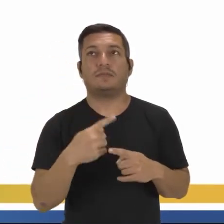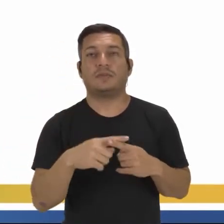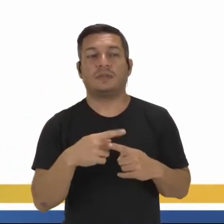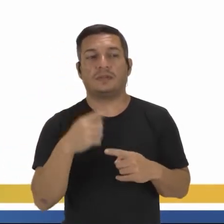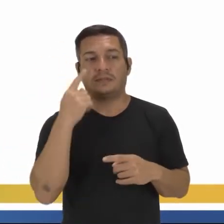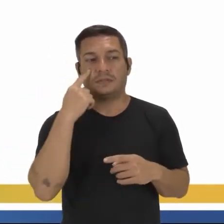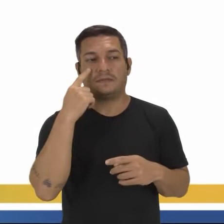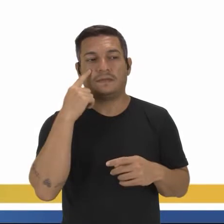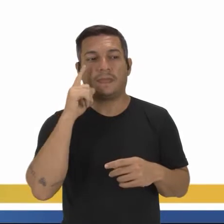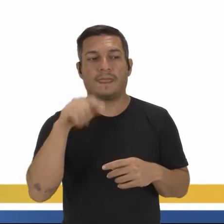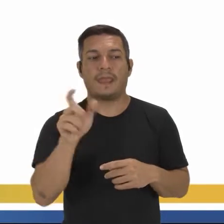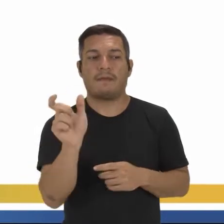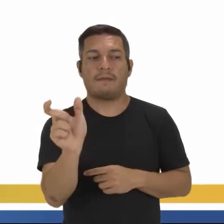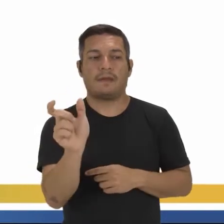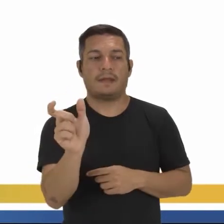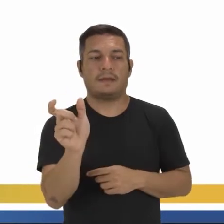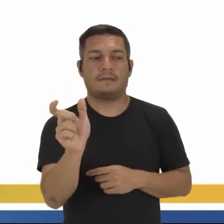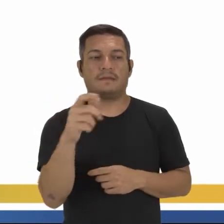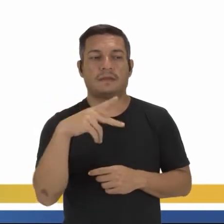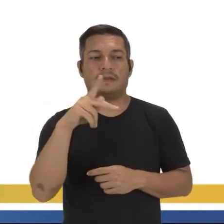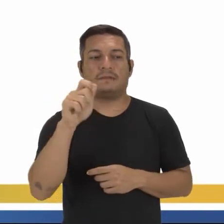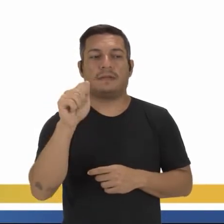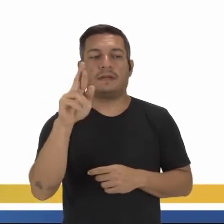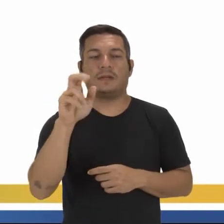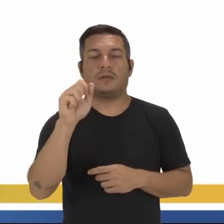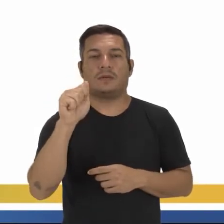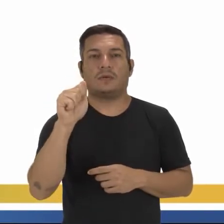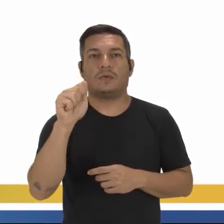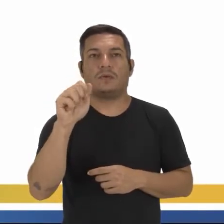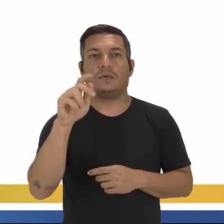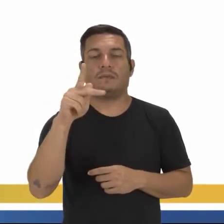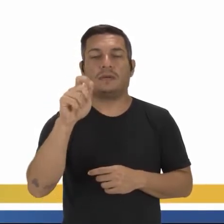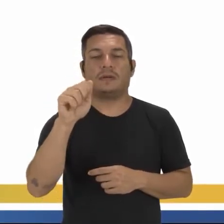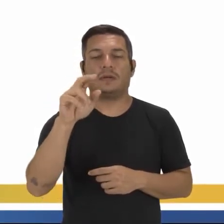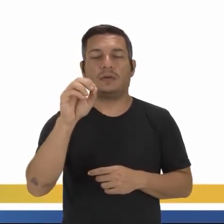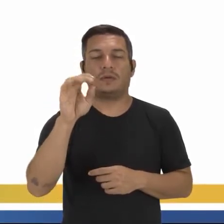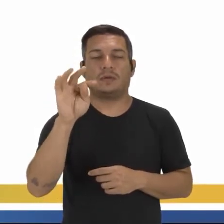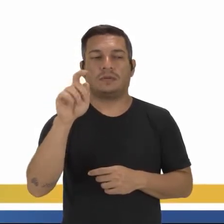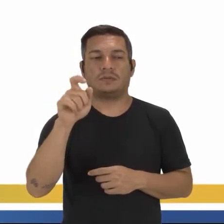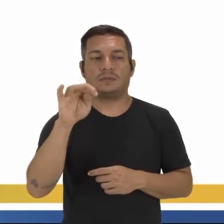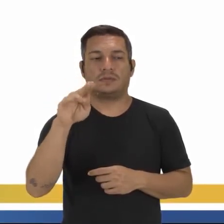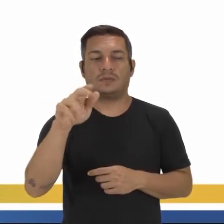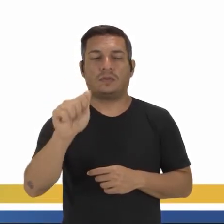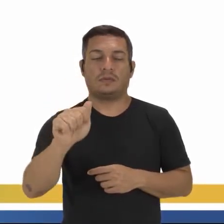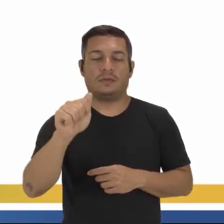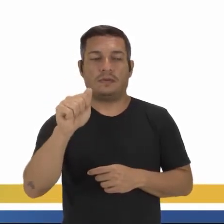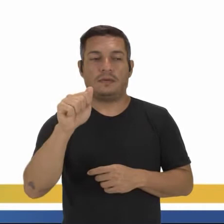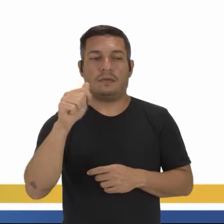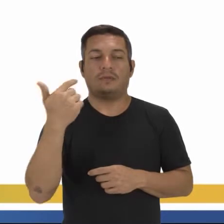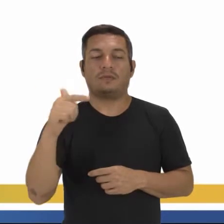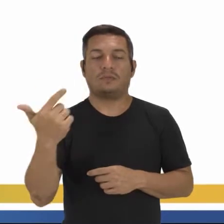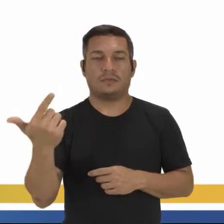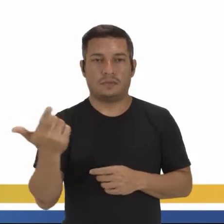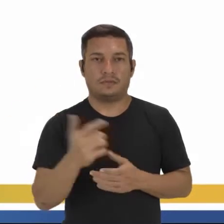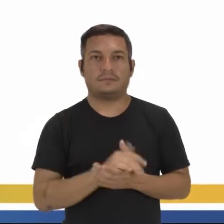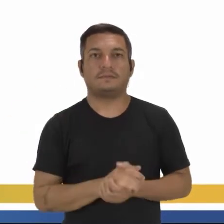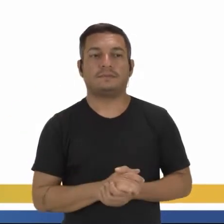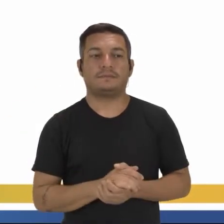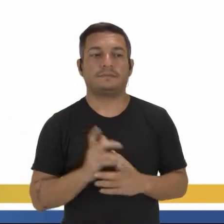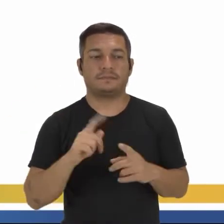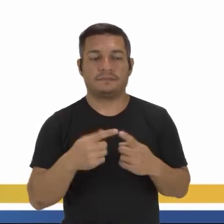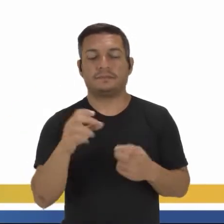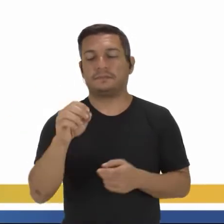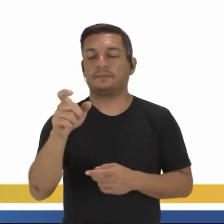adiante, que é uma palavra paroxítona. Os ditongos abertos das paroxítonas não existem mais, mas